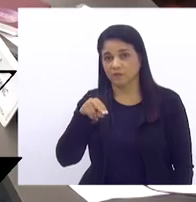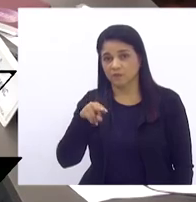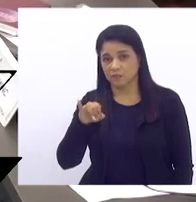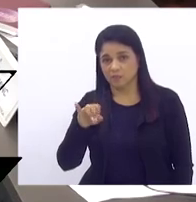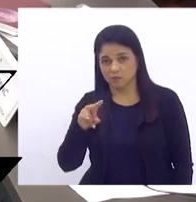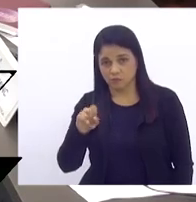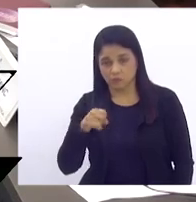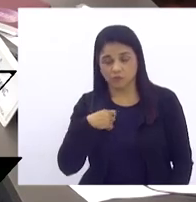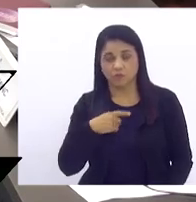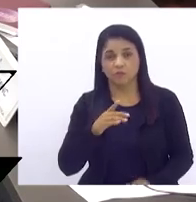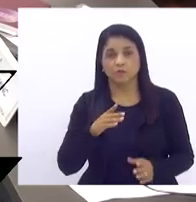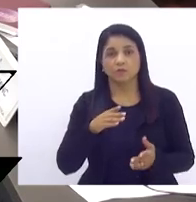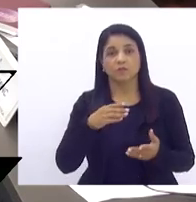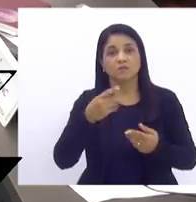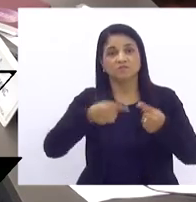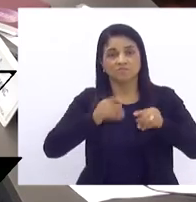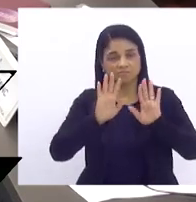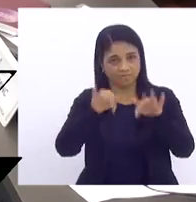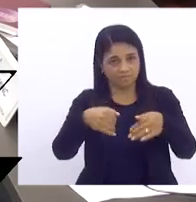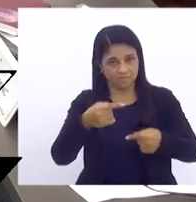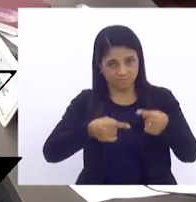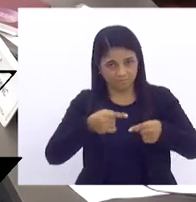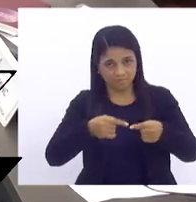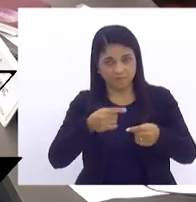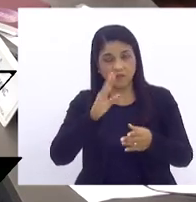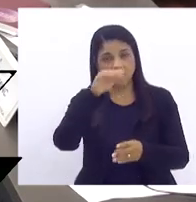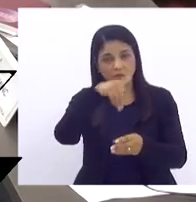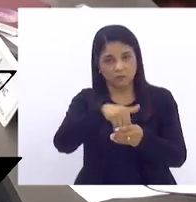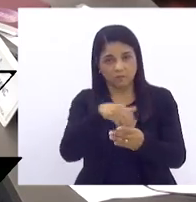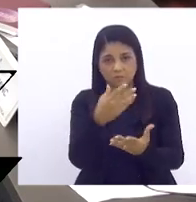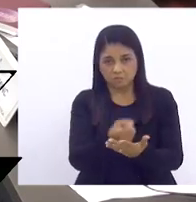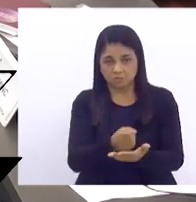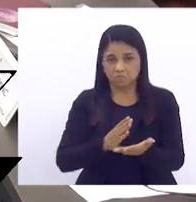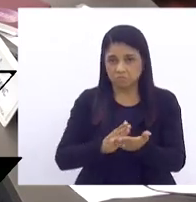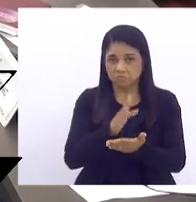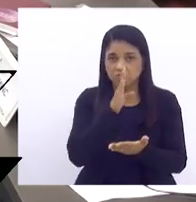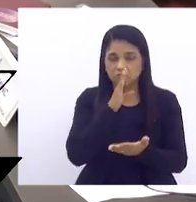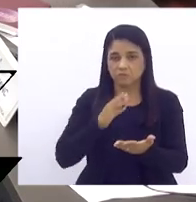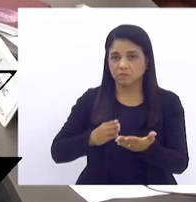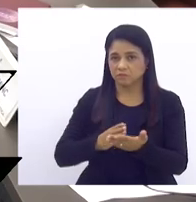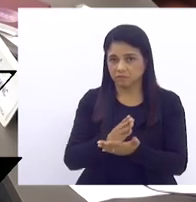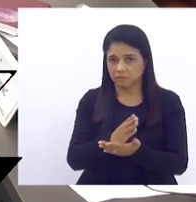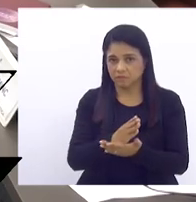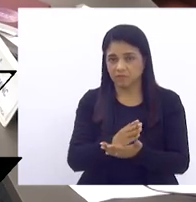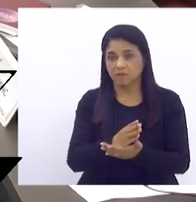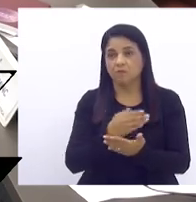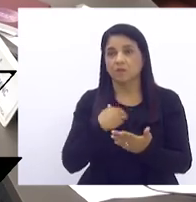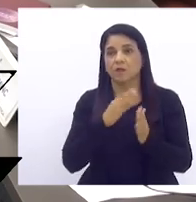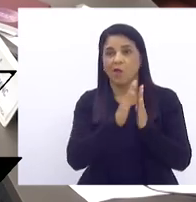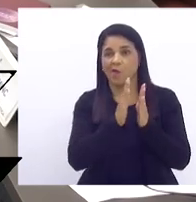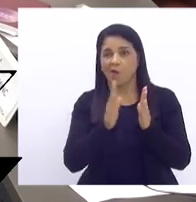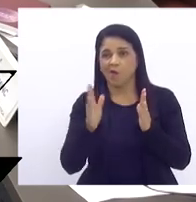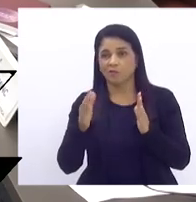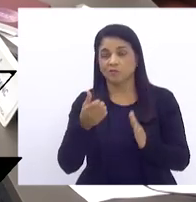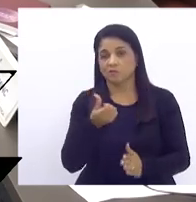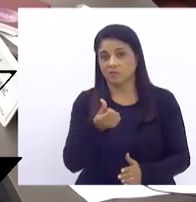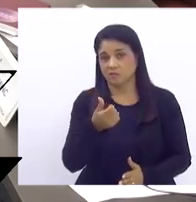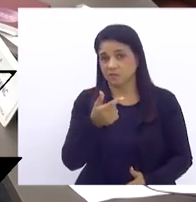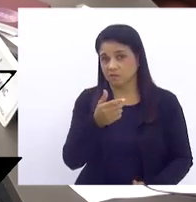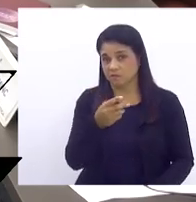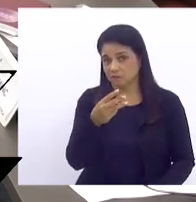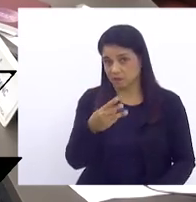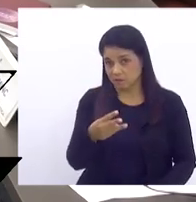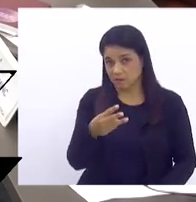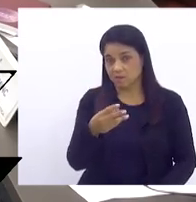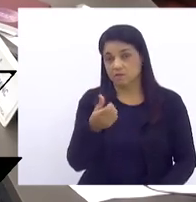Não. Não havendo o que ele discutir, encerrar a discussão. Em votação, senhores que aprovam, permaneçam como estão, aprovado. Pela ordem, senhor presidente. Eu vou presidente. Chamar o 63 e o 74